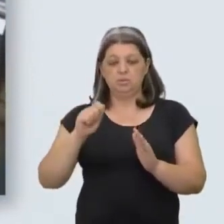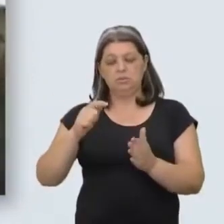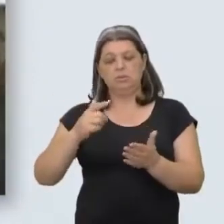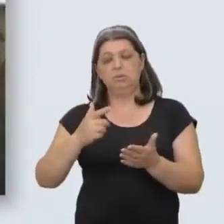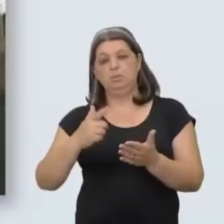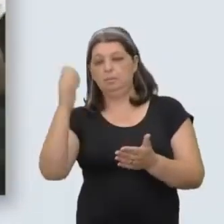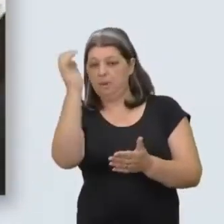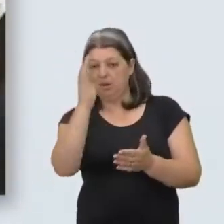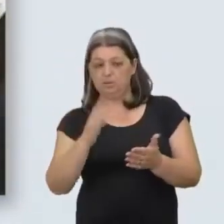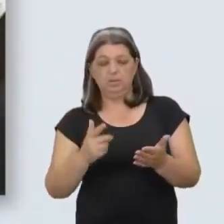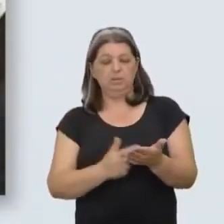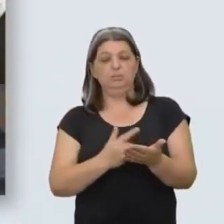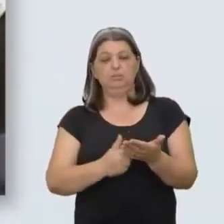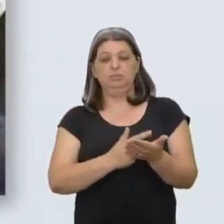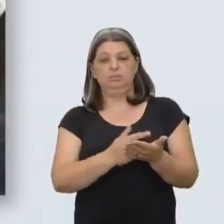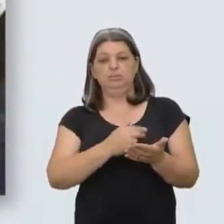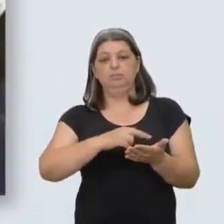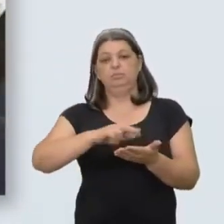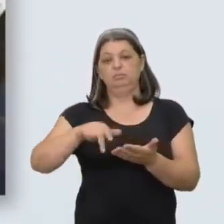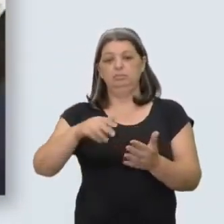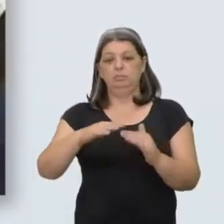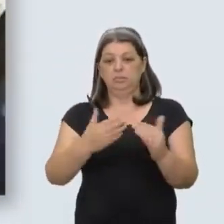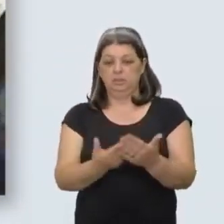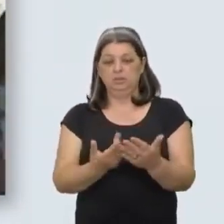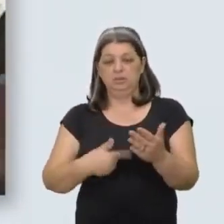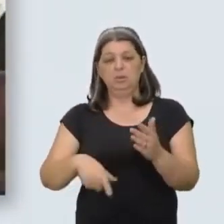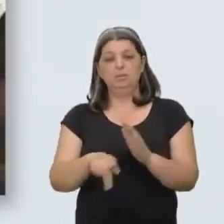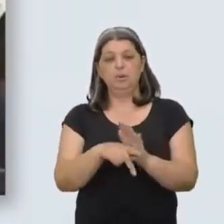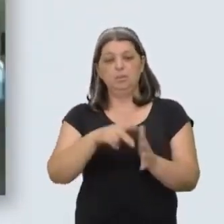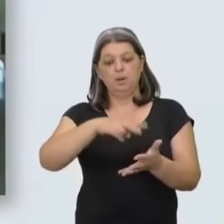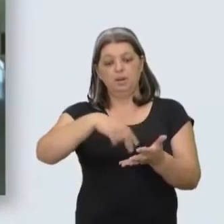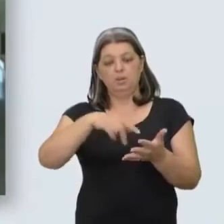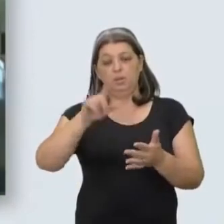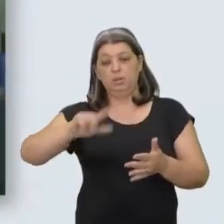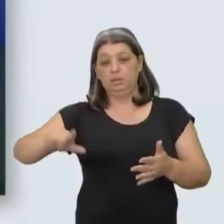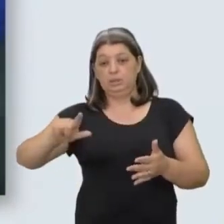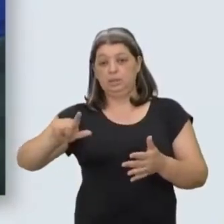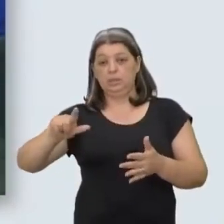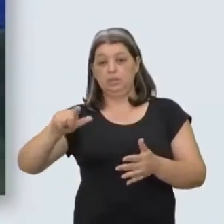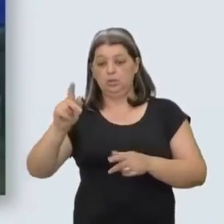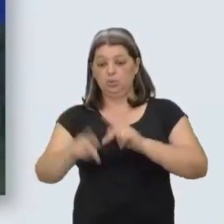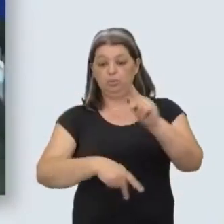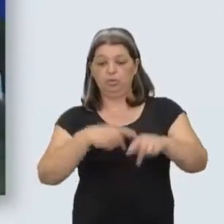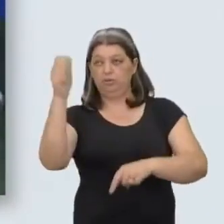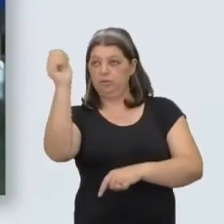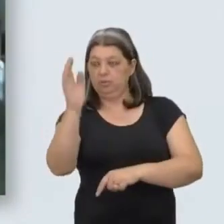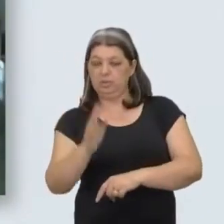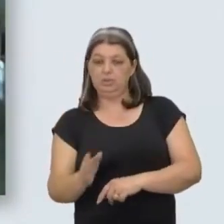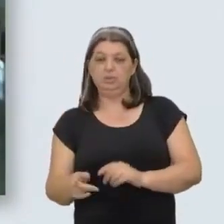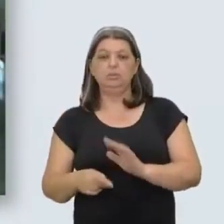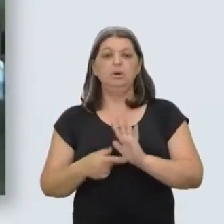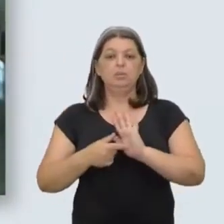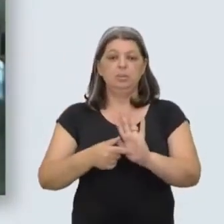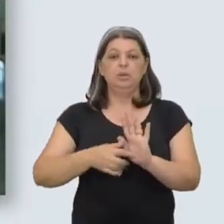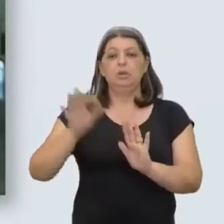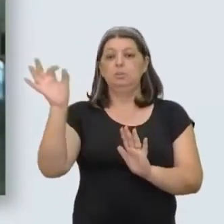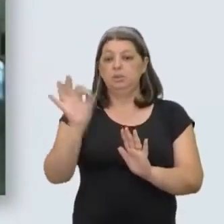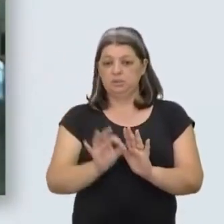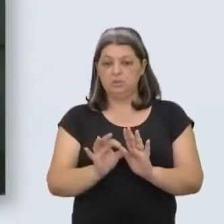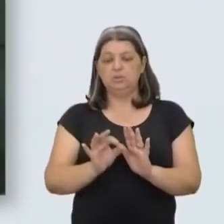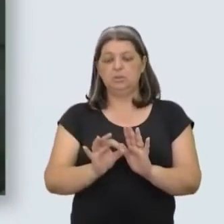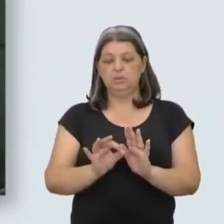Escolares, levantou informações sobre a cultura literária dos brasileiros. Os dados levantados apontam sobre o percentual de